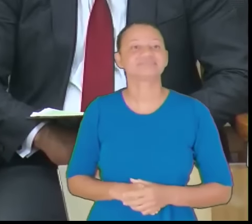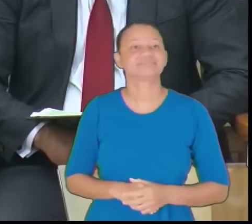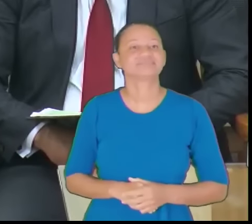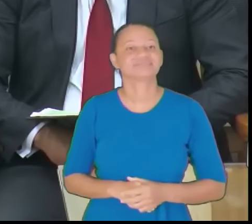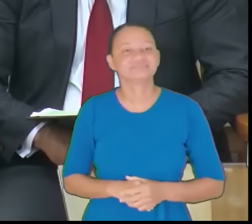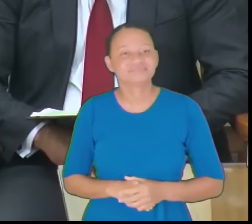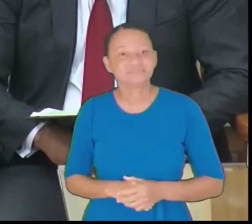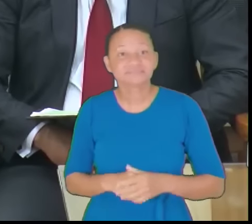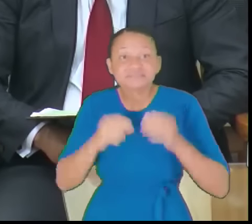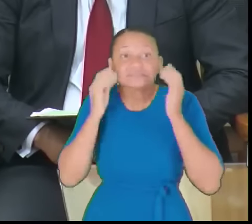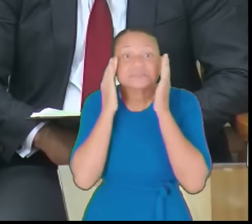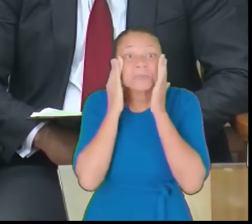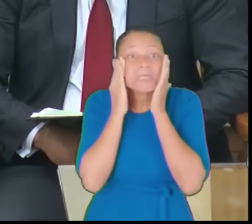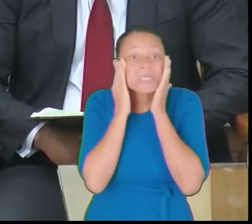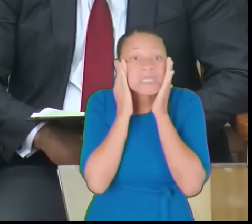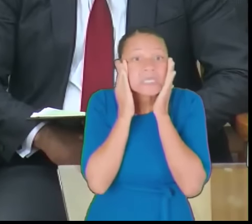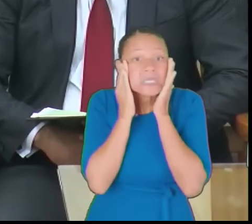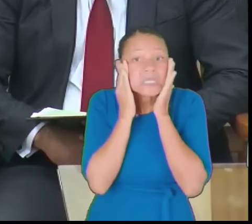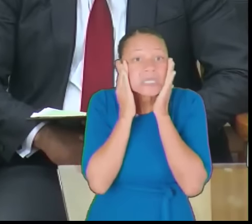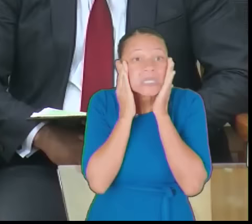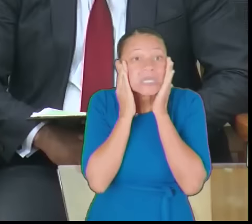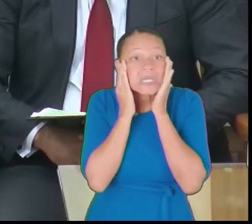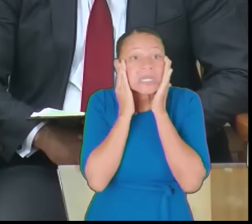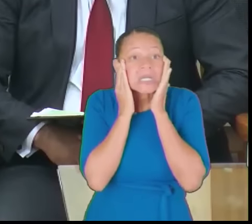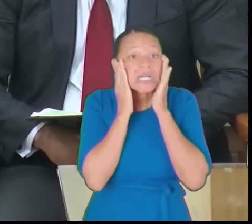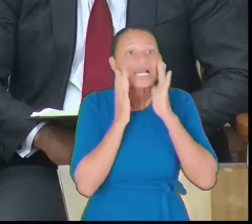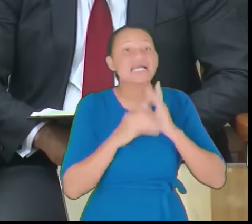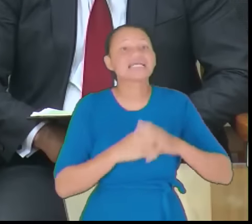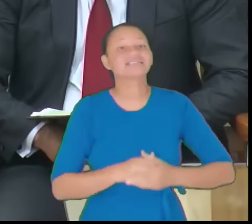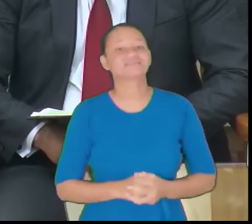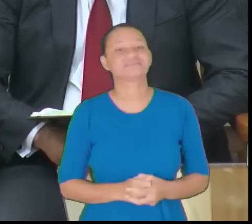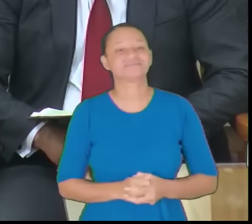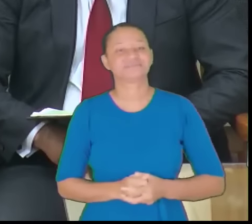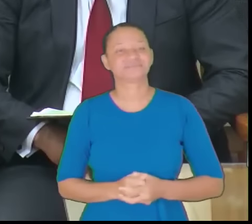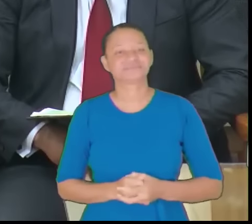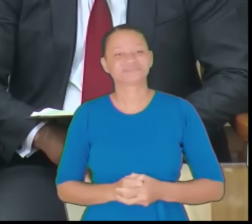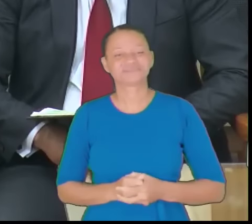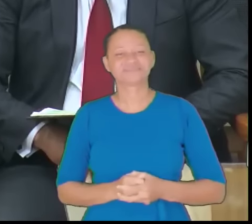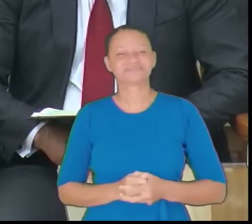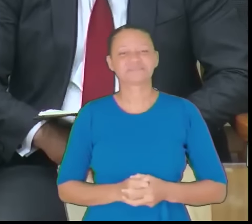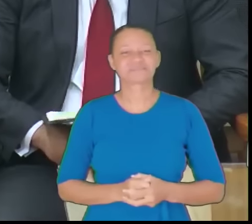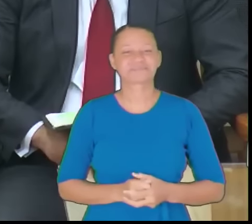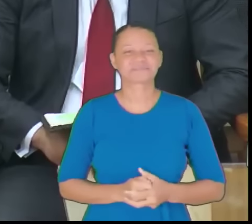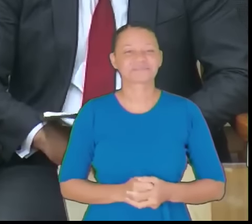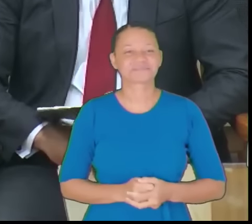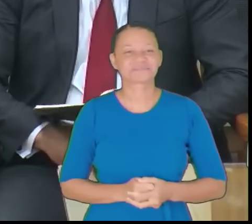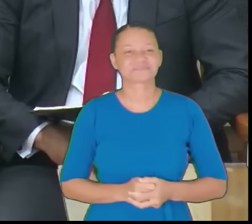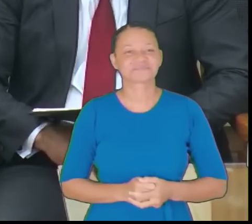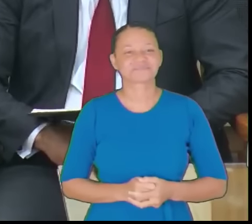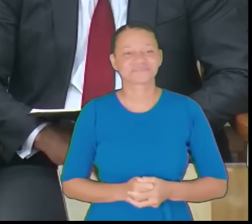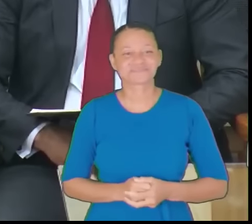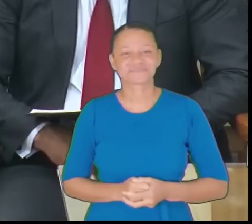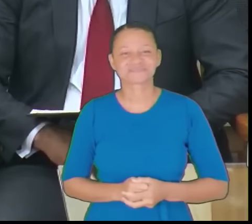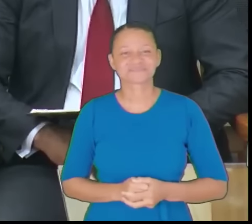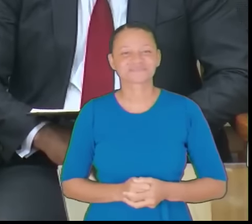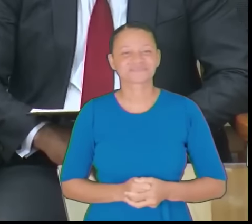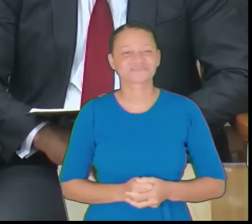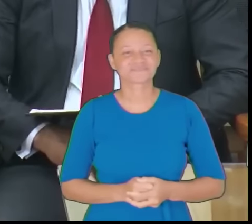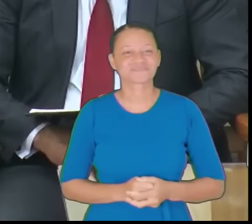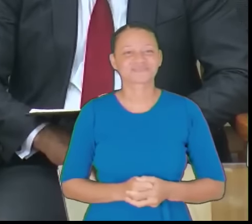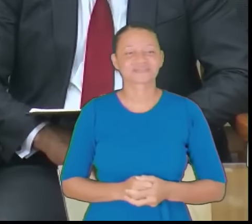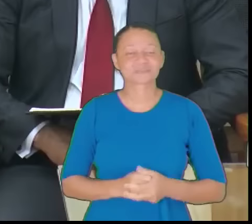Estica os olhos, né, irmão? Aí disse, chegou uma japonesa aqui na igreja. Ou uma coreana, com os